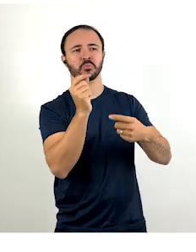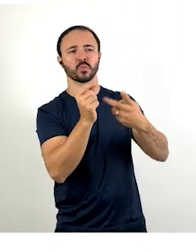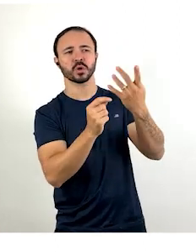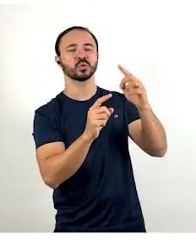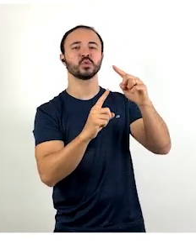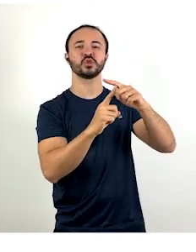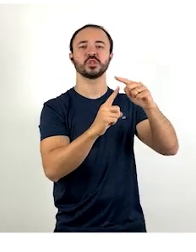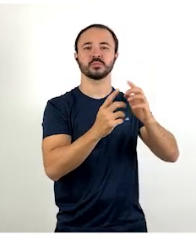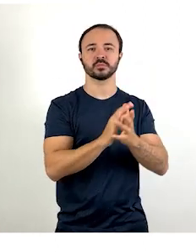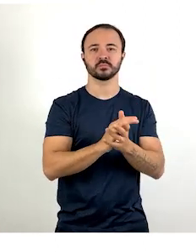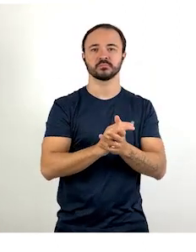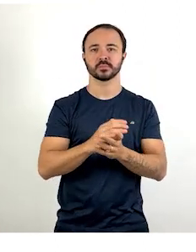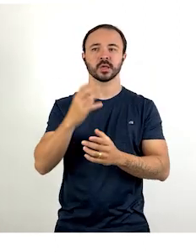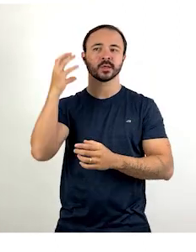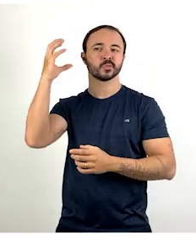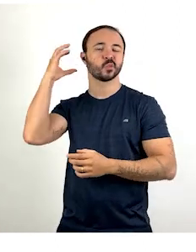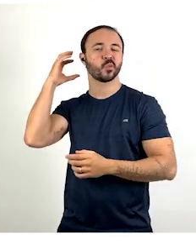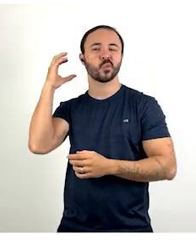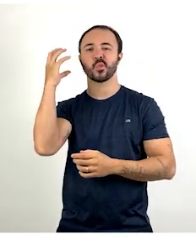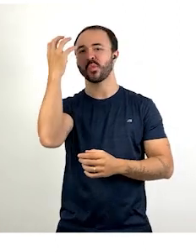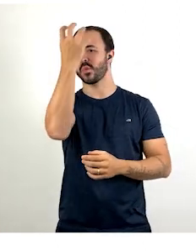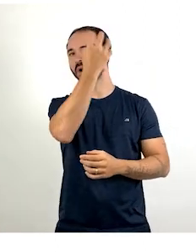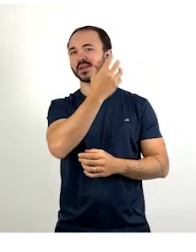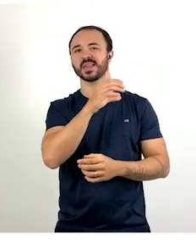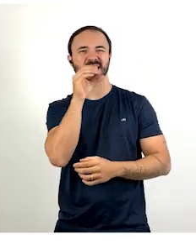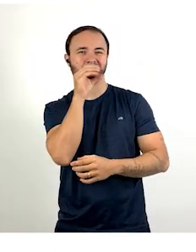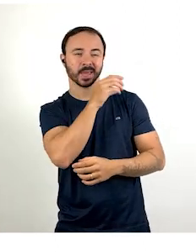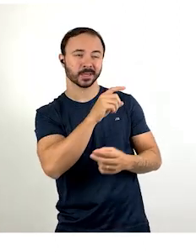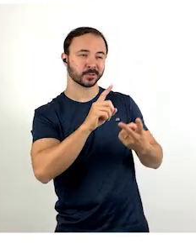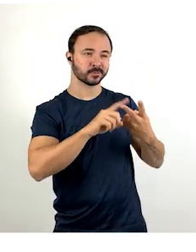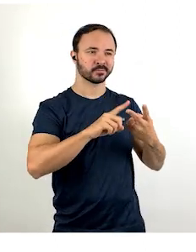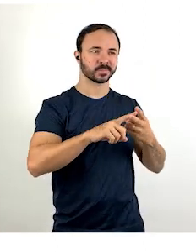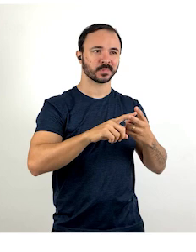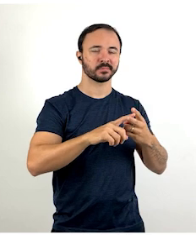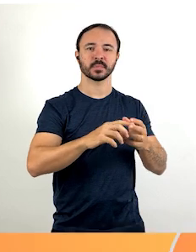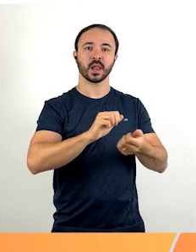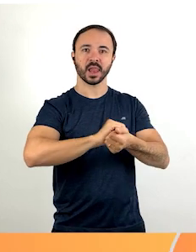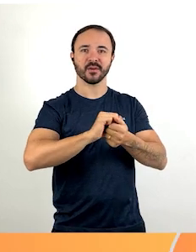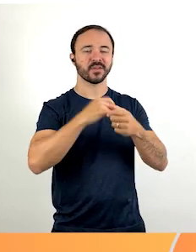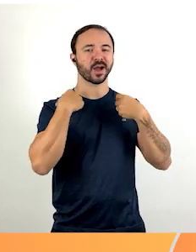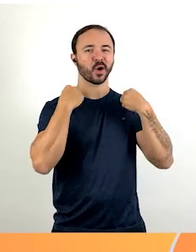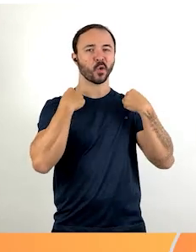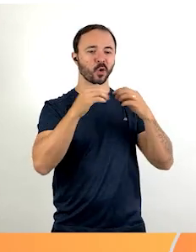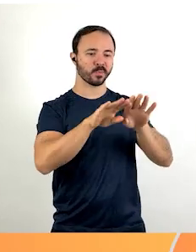nós aprendemos? Secador de cabelo, máquina de lavar, panela de pressão elétrica.